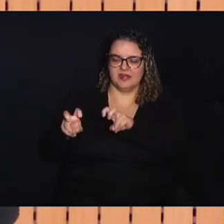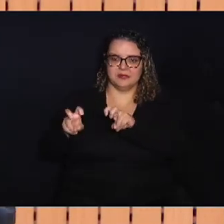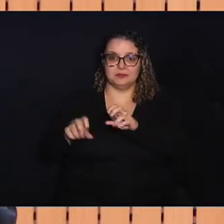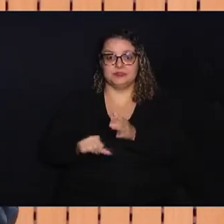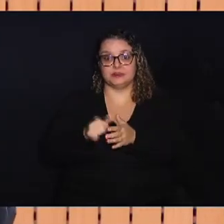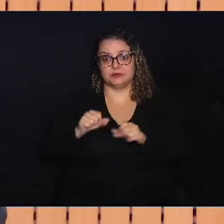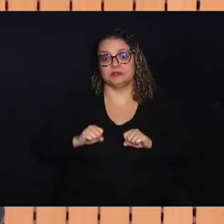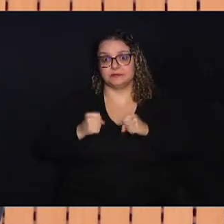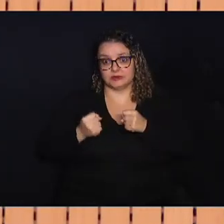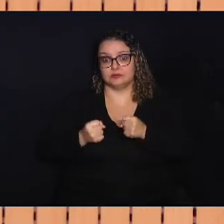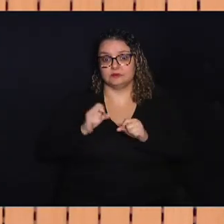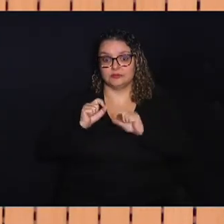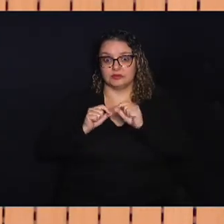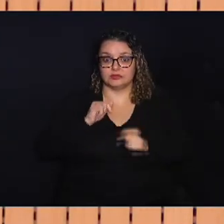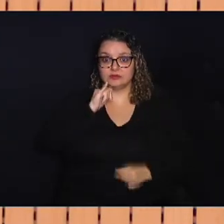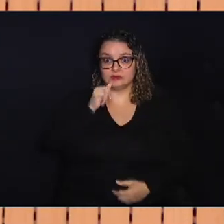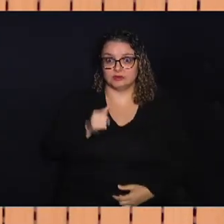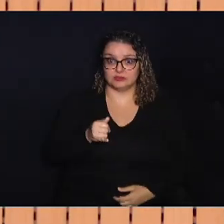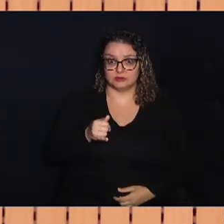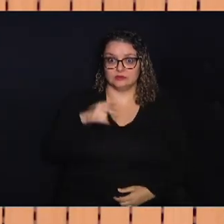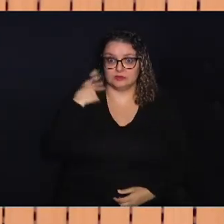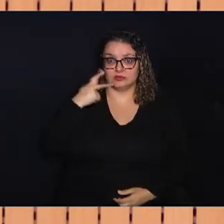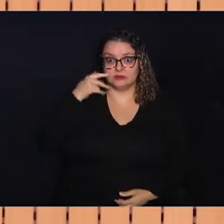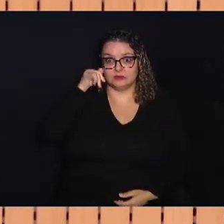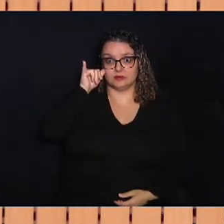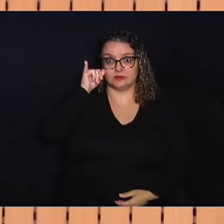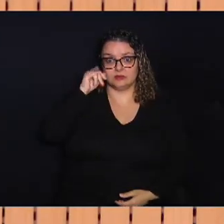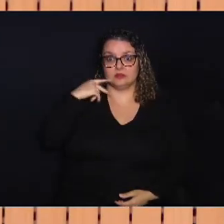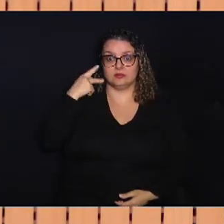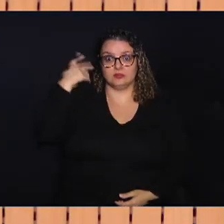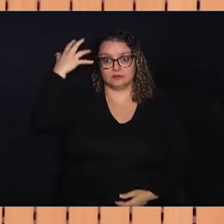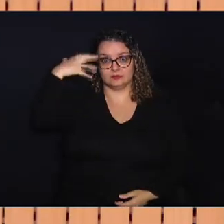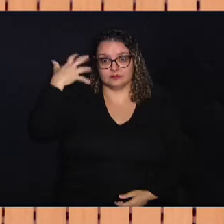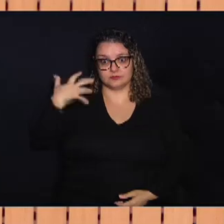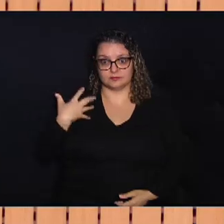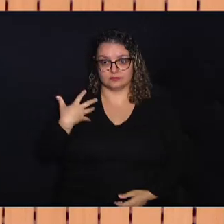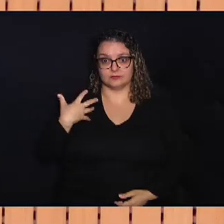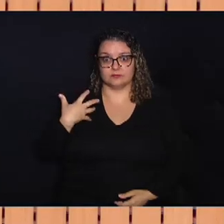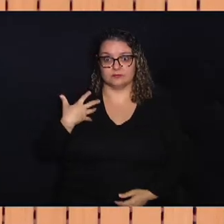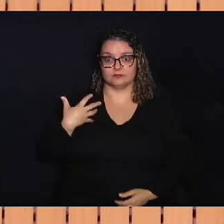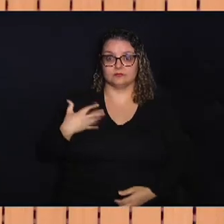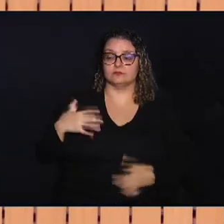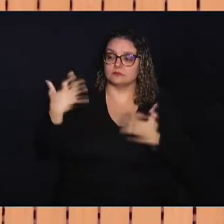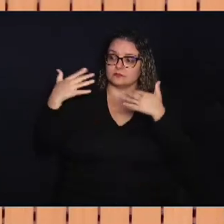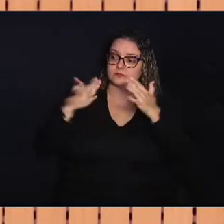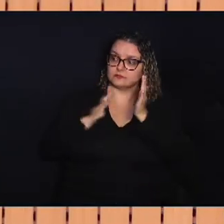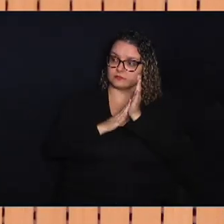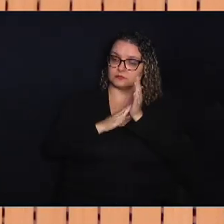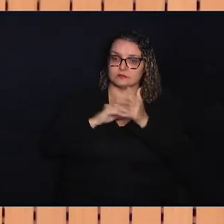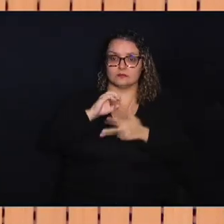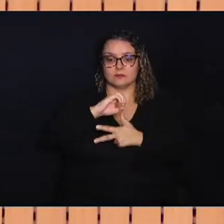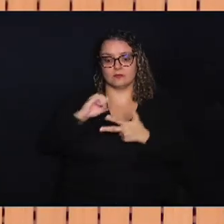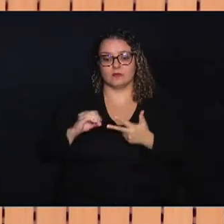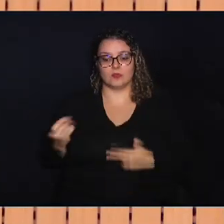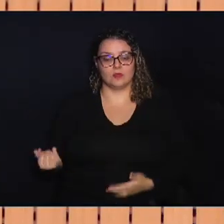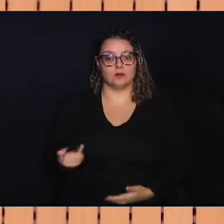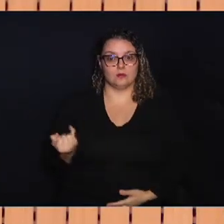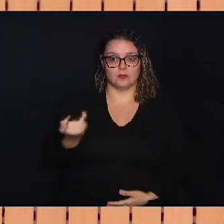que já foi dito pelo vereador Paulo Búfalo, vereadora Guida Calisto, saudar a realização do Enem,